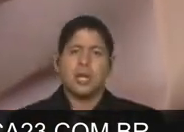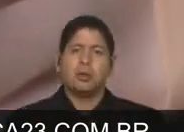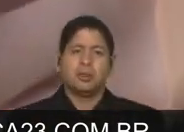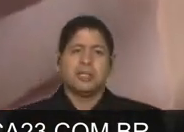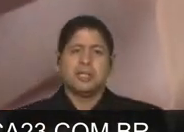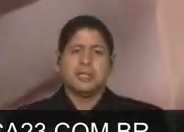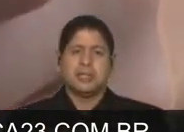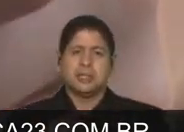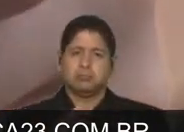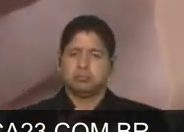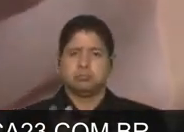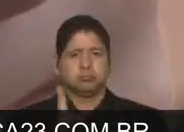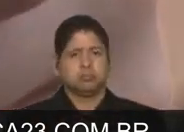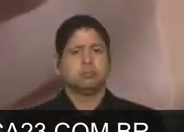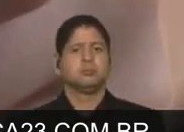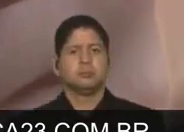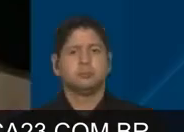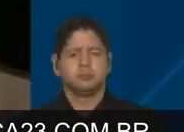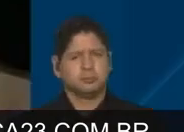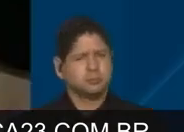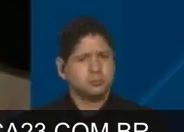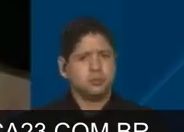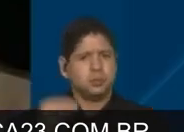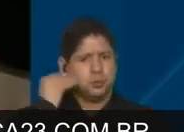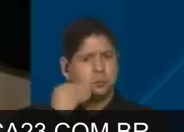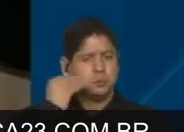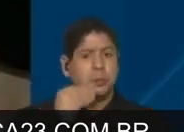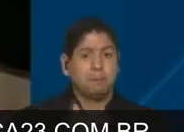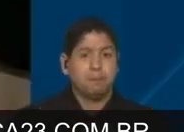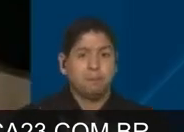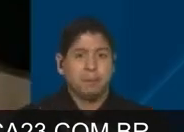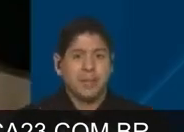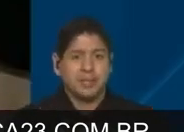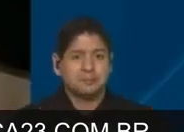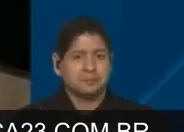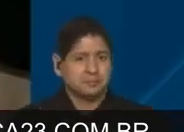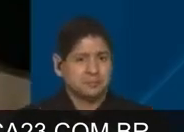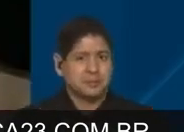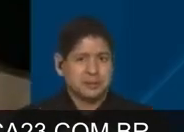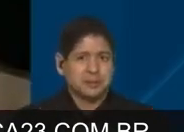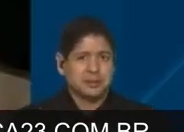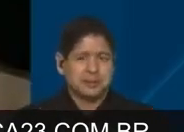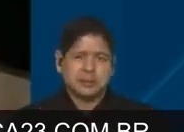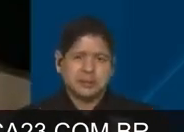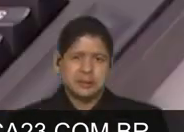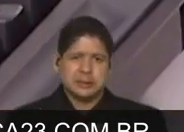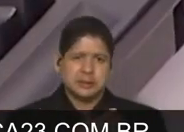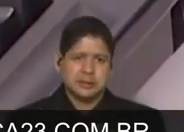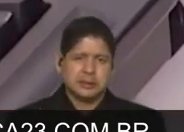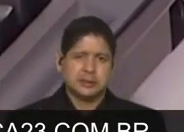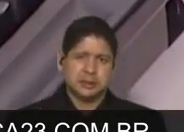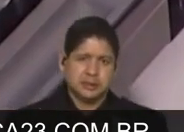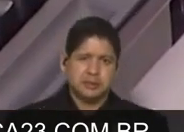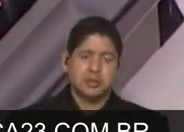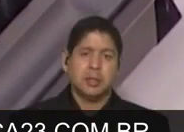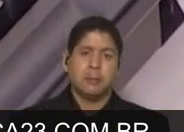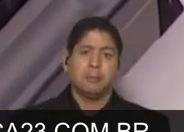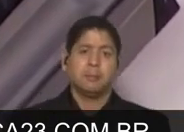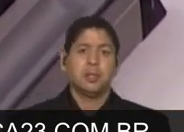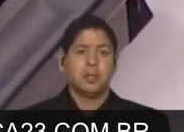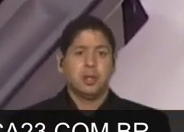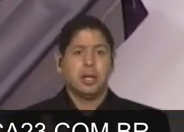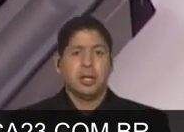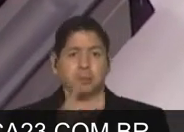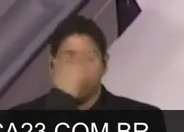links em redes sociais. Segundo o nosso especialista, quanto mais abrangente é o programa de renegociação, maior será a atuação